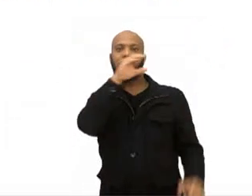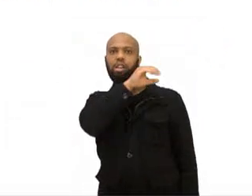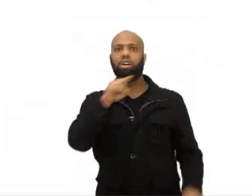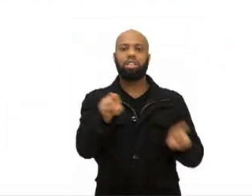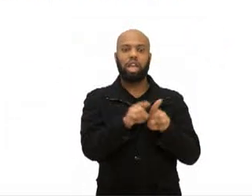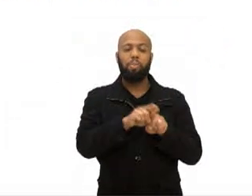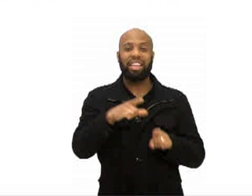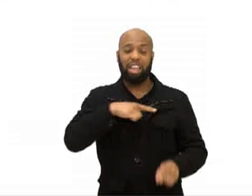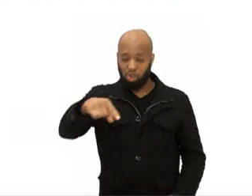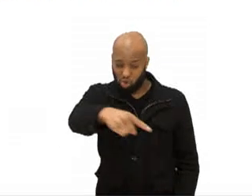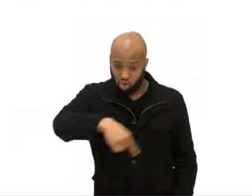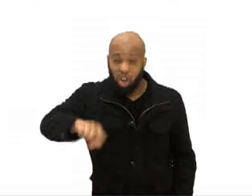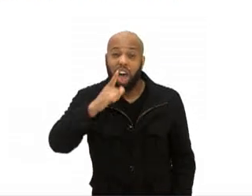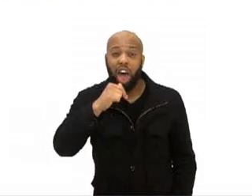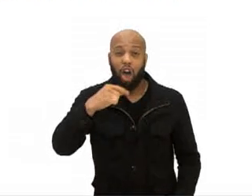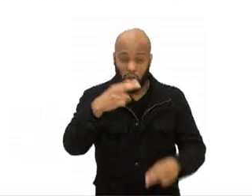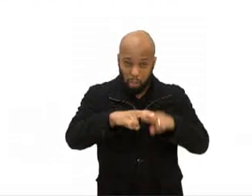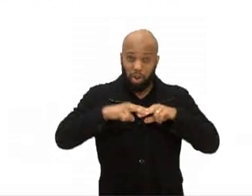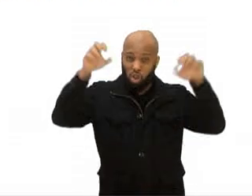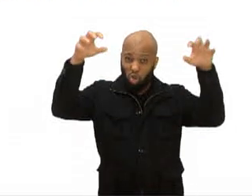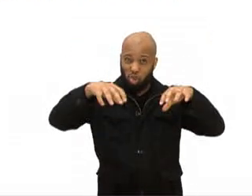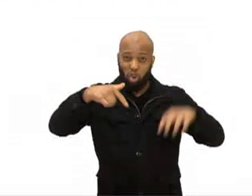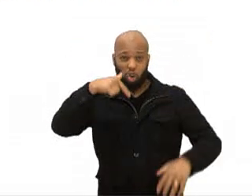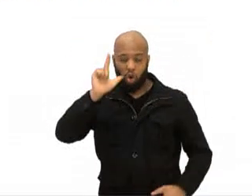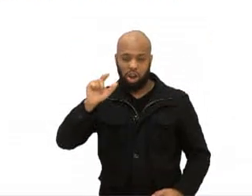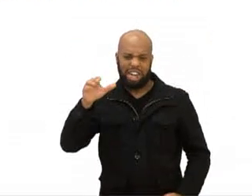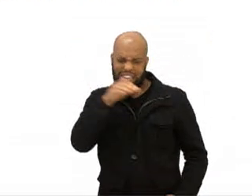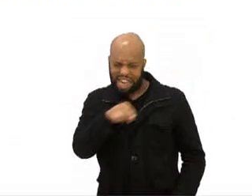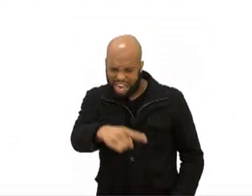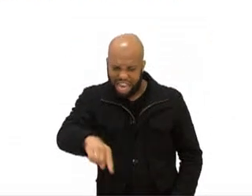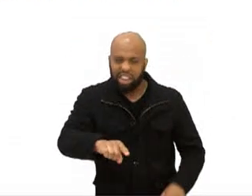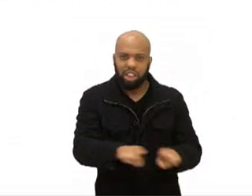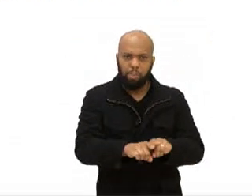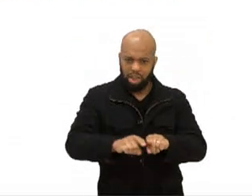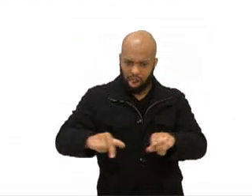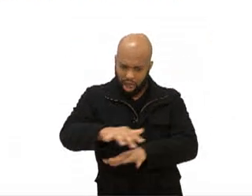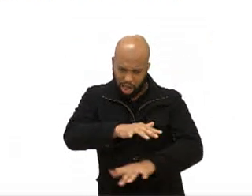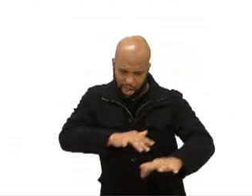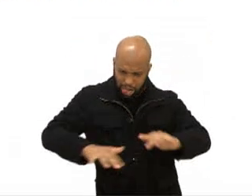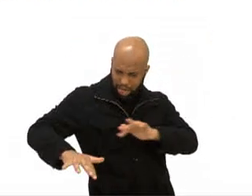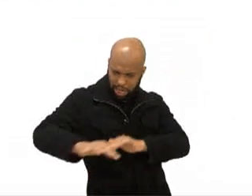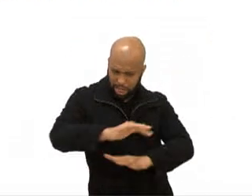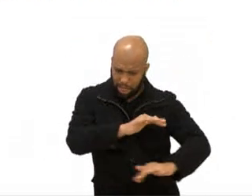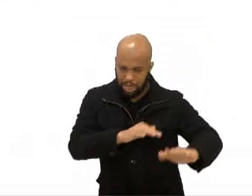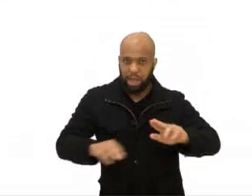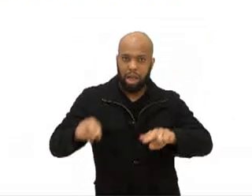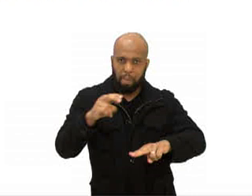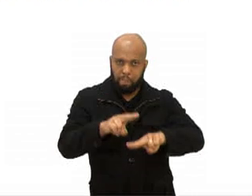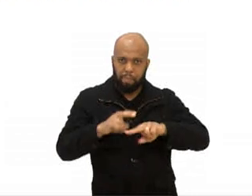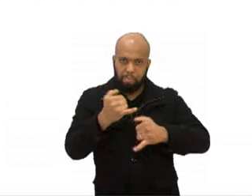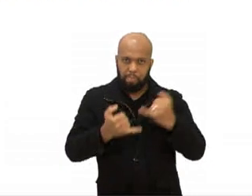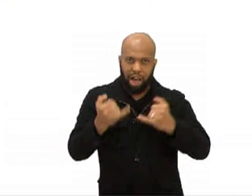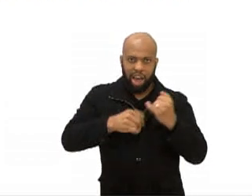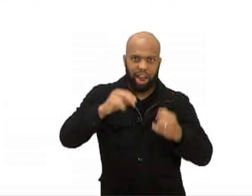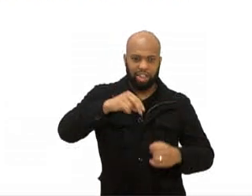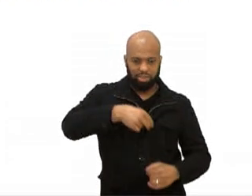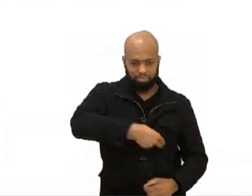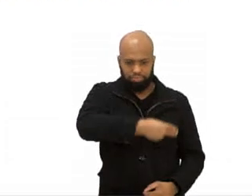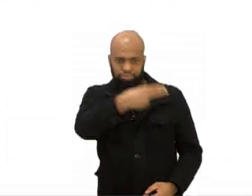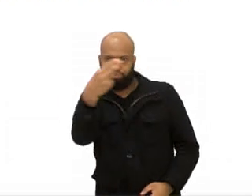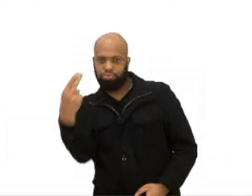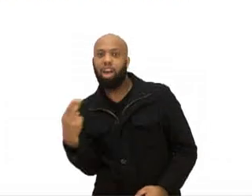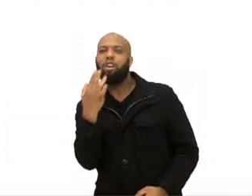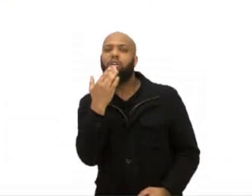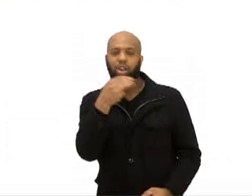da tempestade de ontem estão quentes e agitam-se com pequenos arco-íris de óleo e graxa. Lembrando que essa